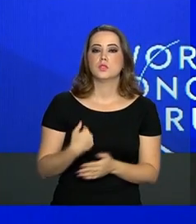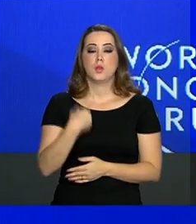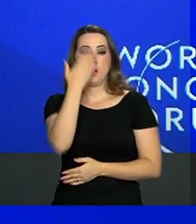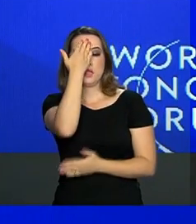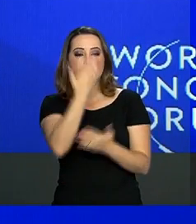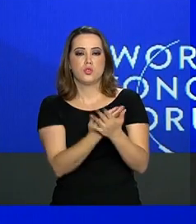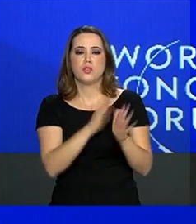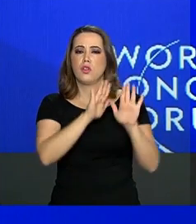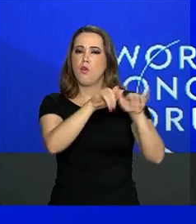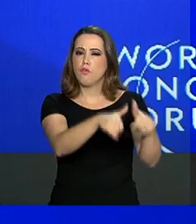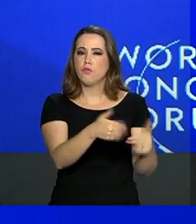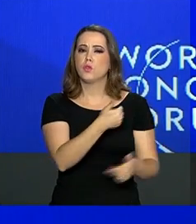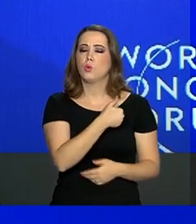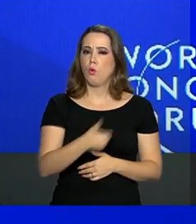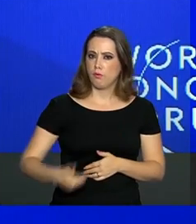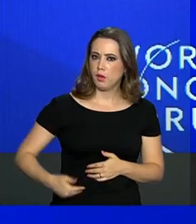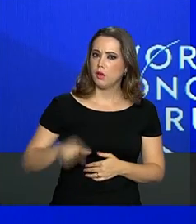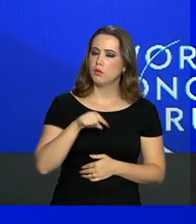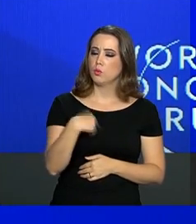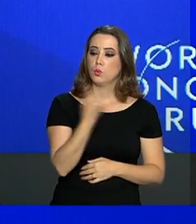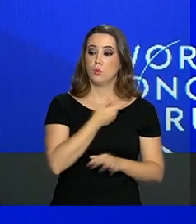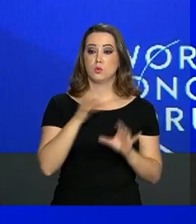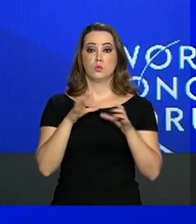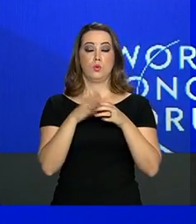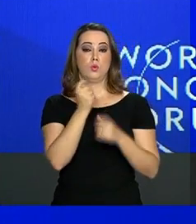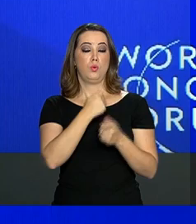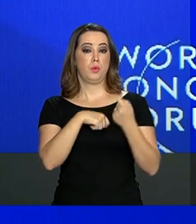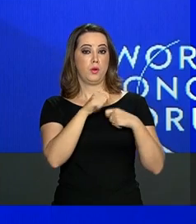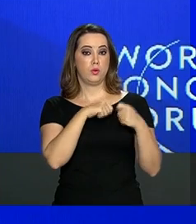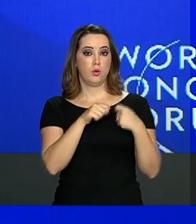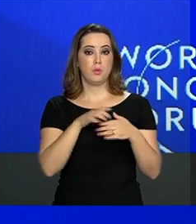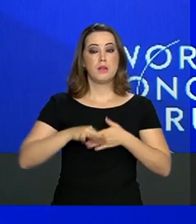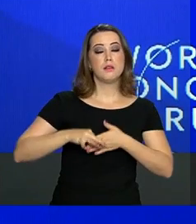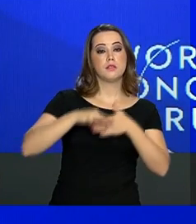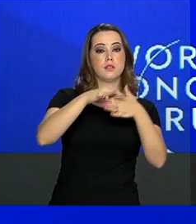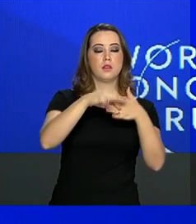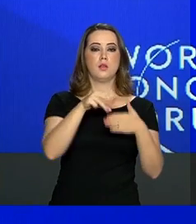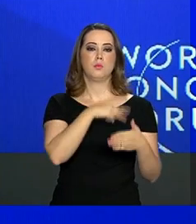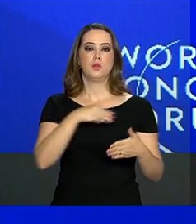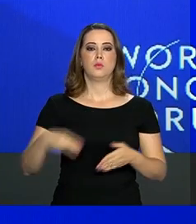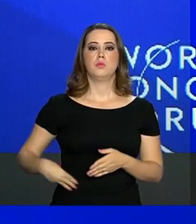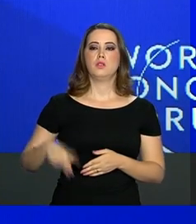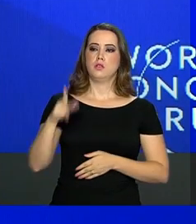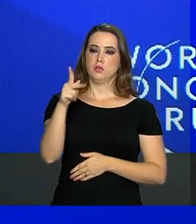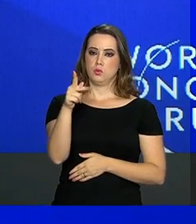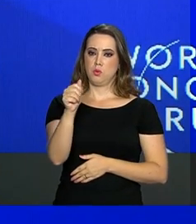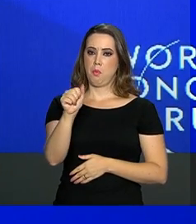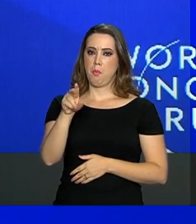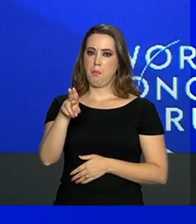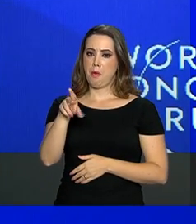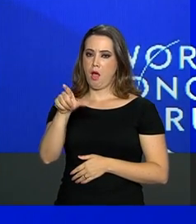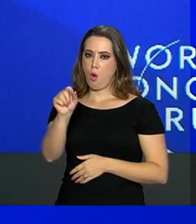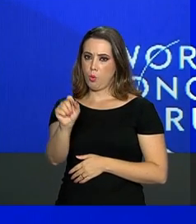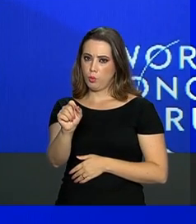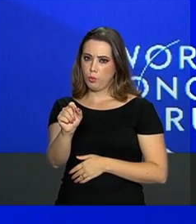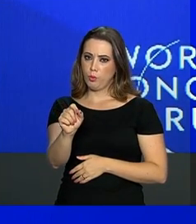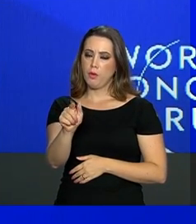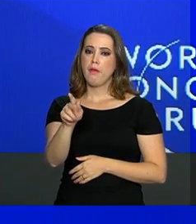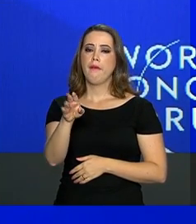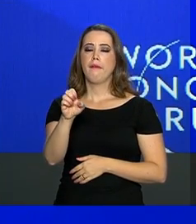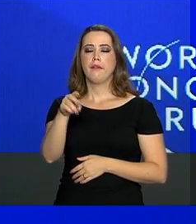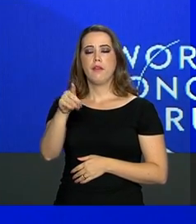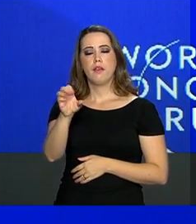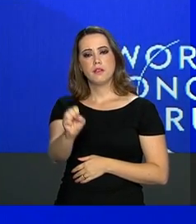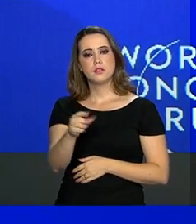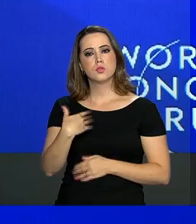do meu mandato, nossa equipe econômica, liderada pelo ministro Paulo Guedes, nos colocará no ranking dos 50